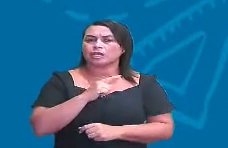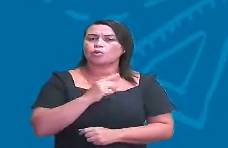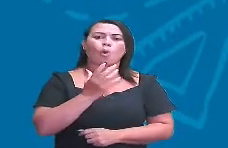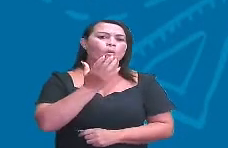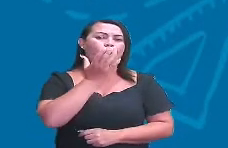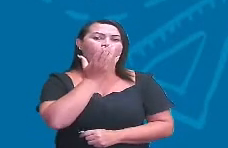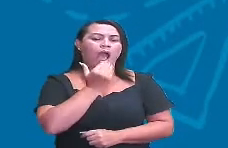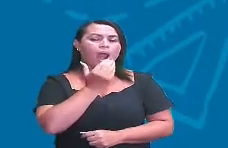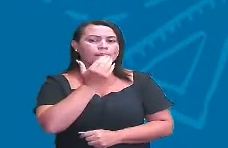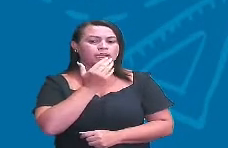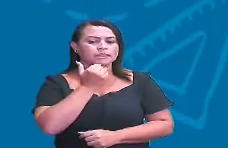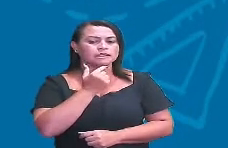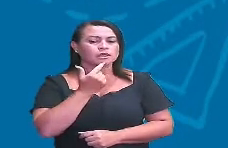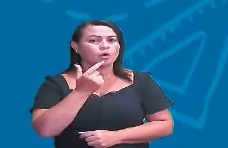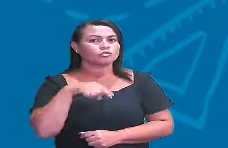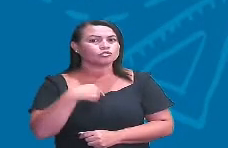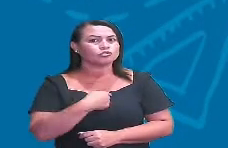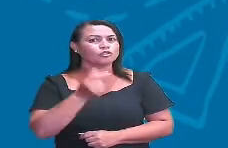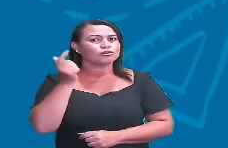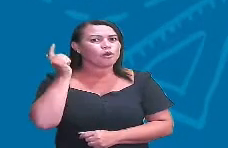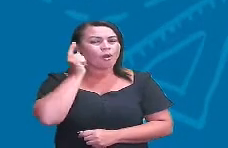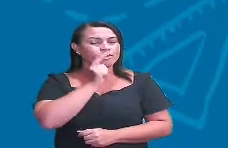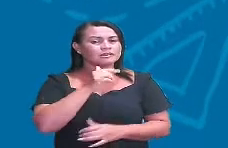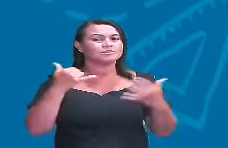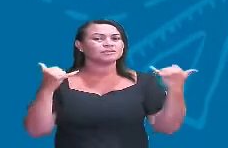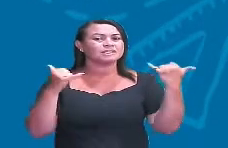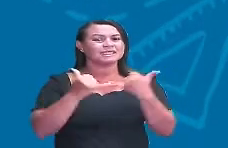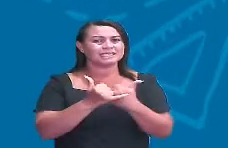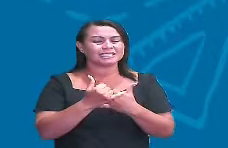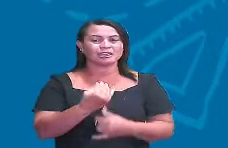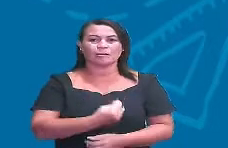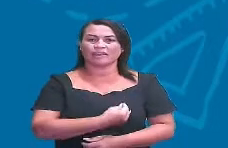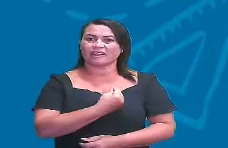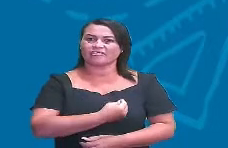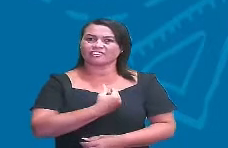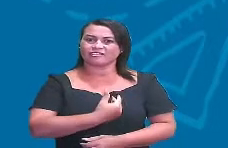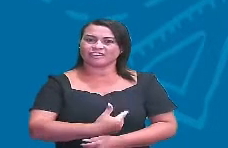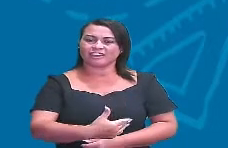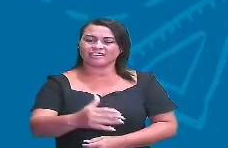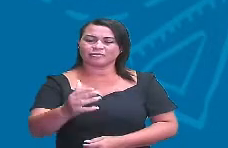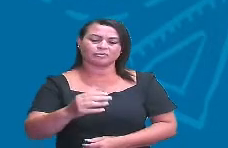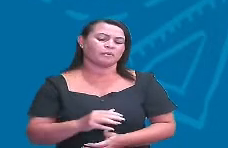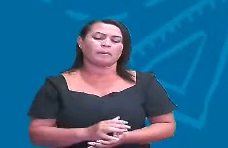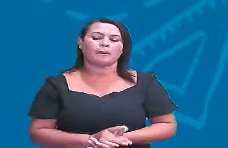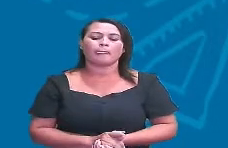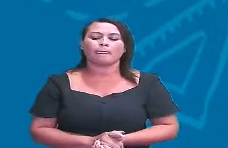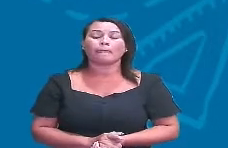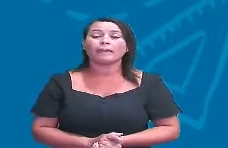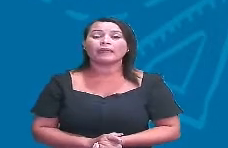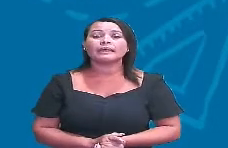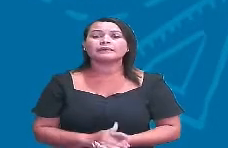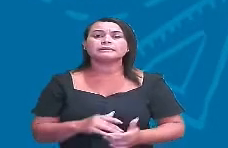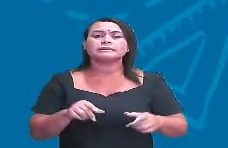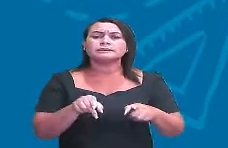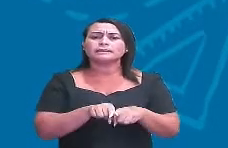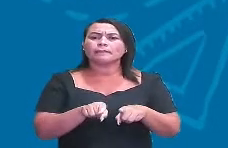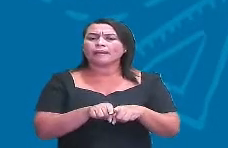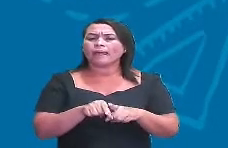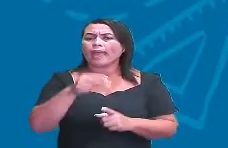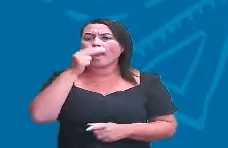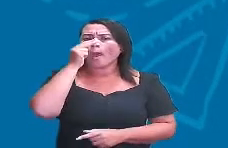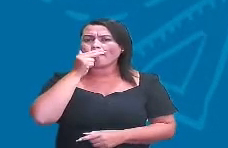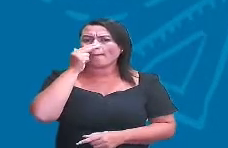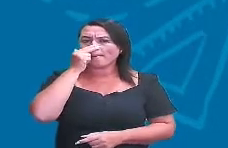nós obtemos a energia necessária para a nossa sobrevivência, tá certo? E o mesmo vale